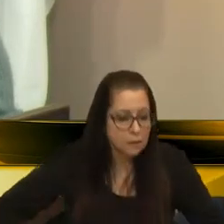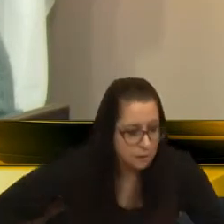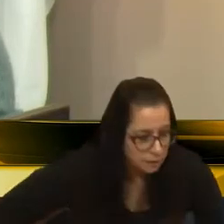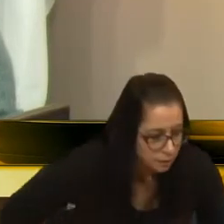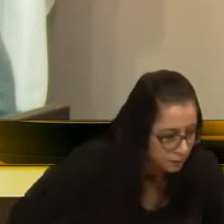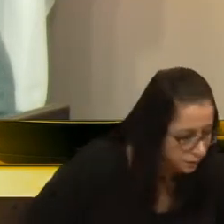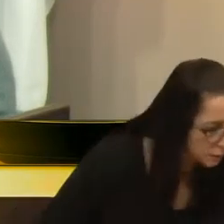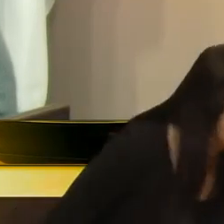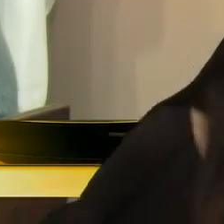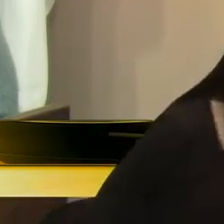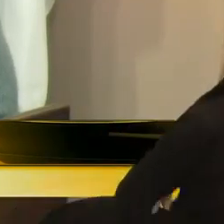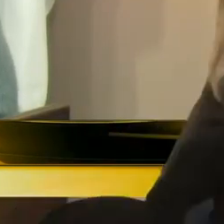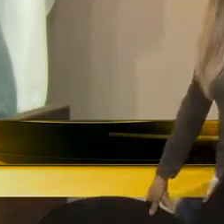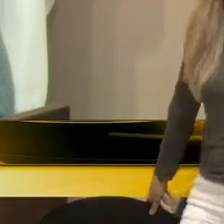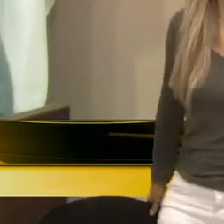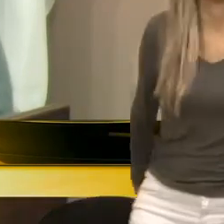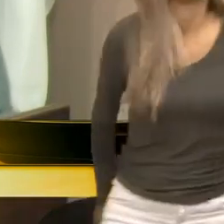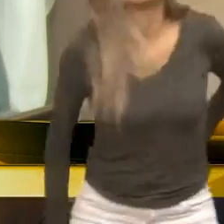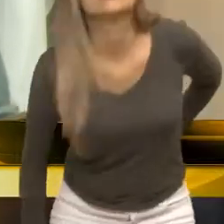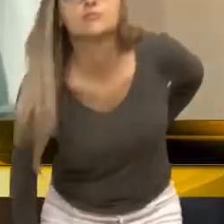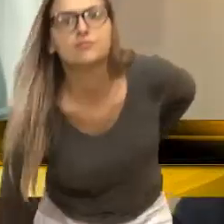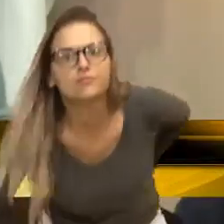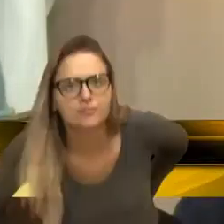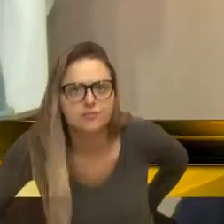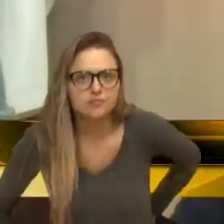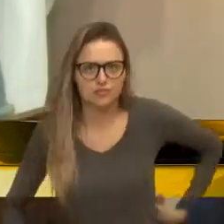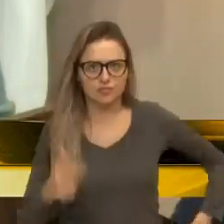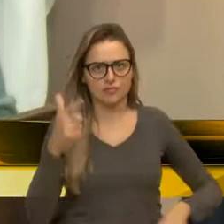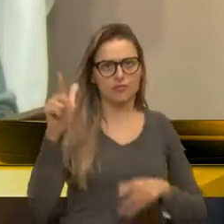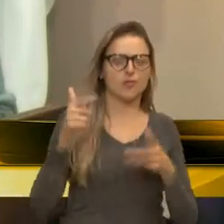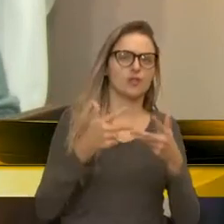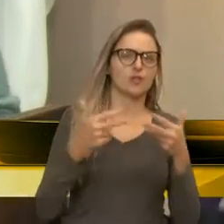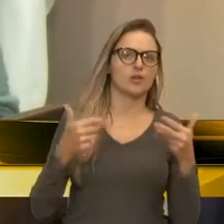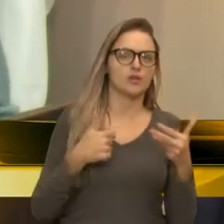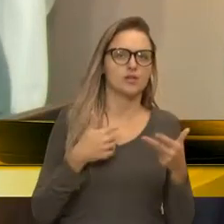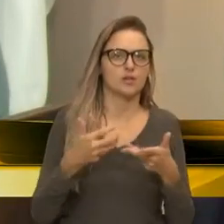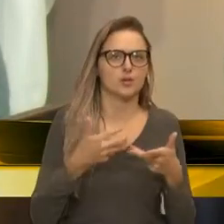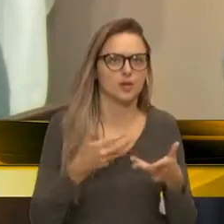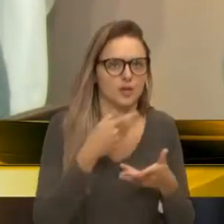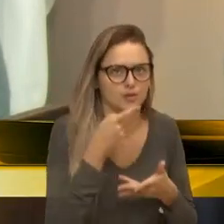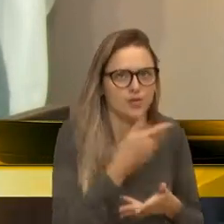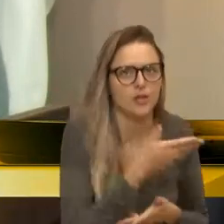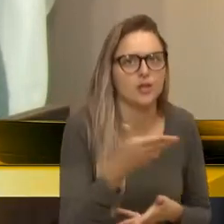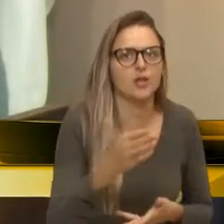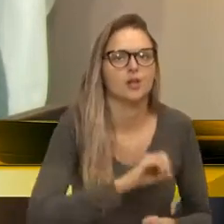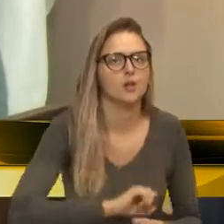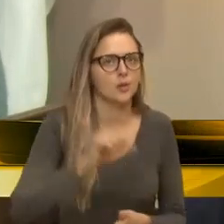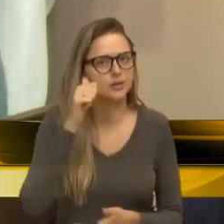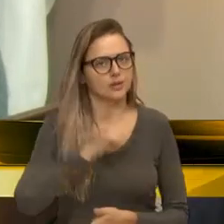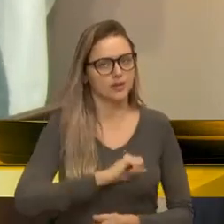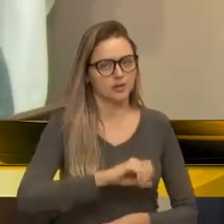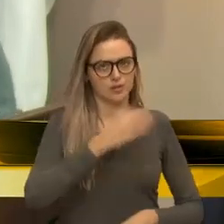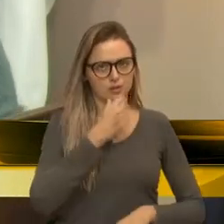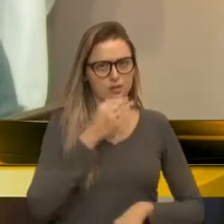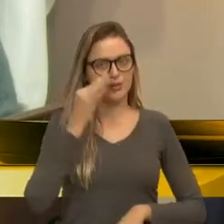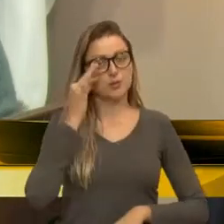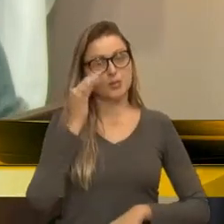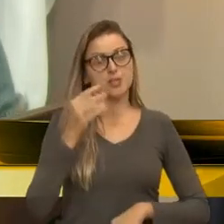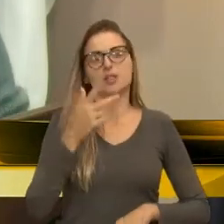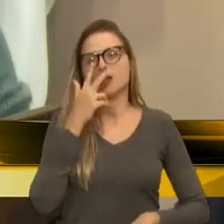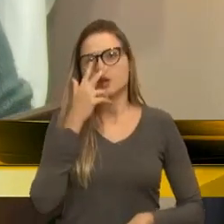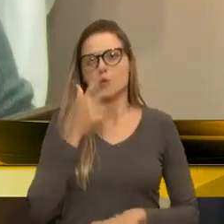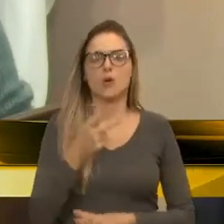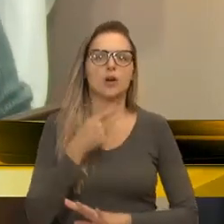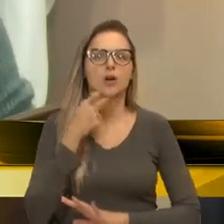Um outro aspecto que eu gostaria, então, de comentar com os senhores e as senhoras aqui presentes é que, conforme comentamos,